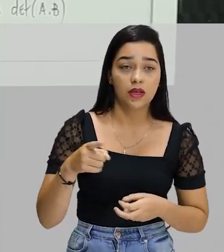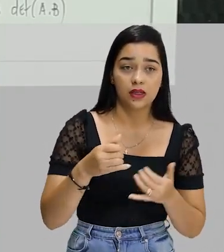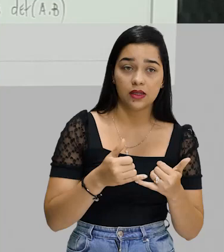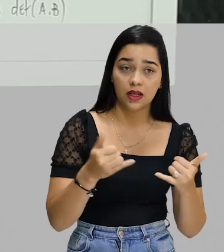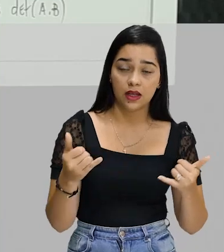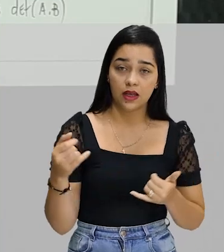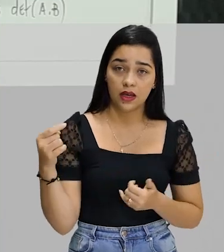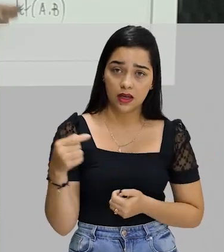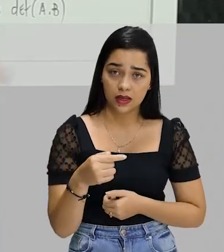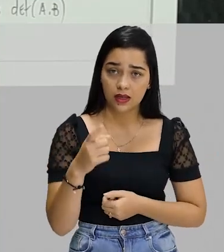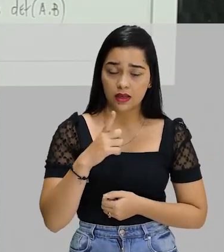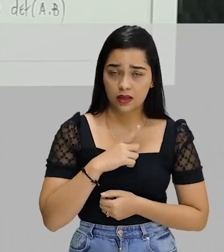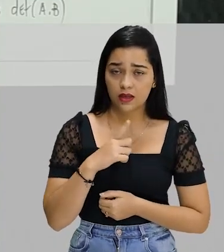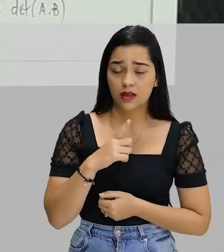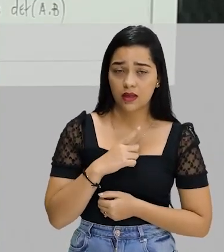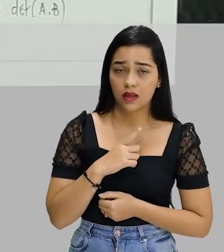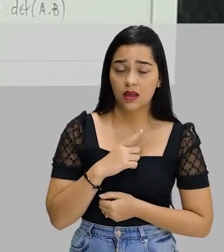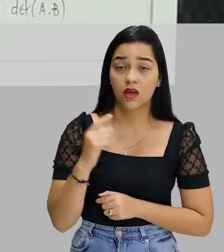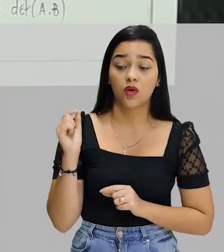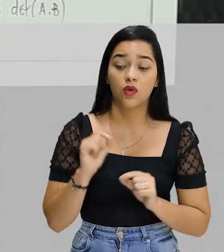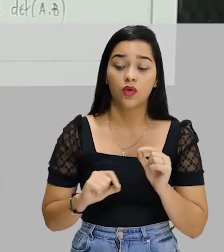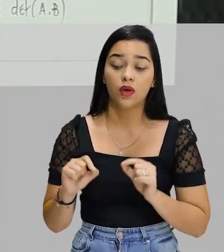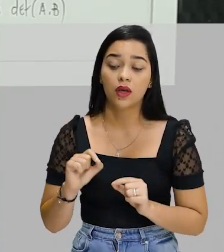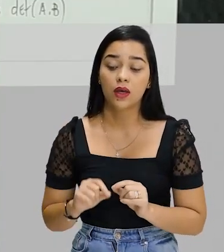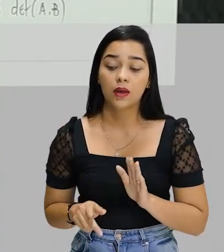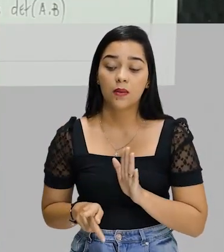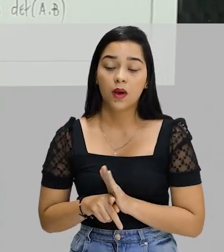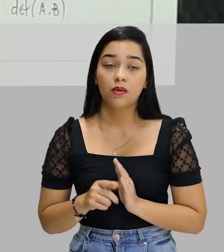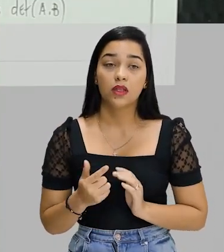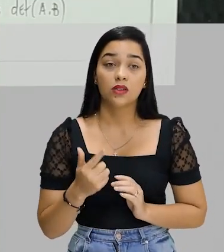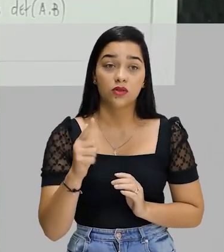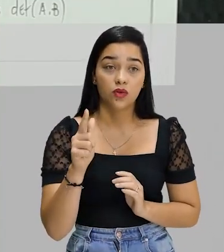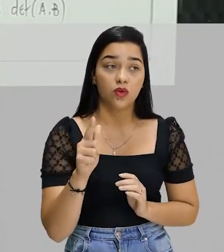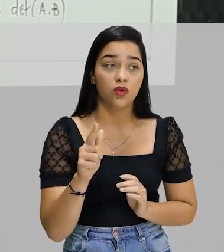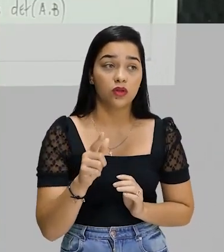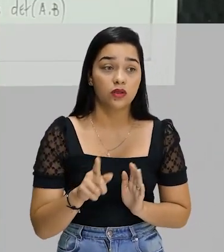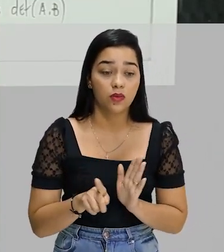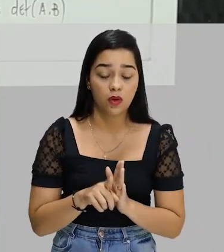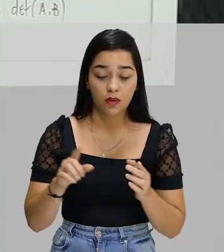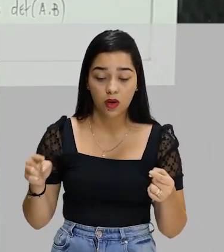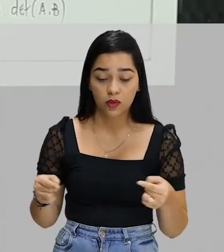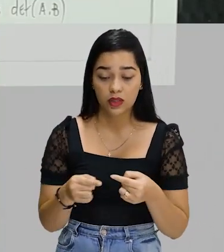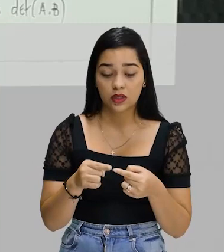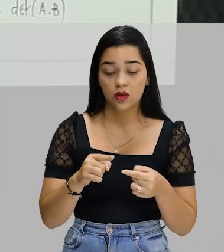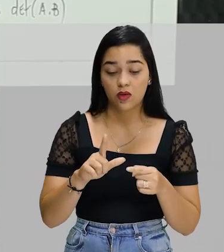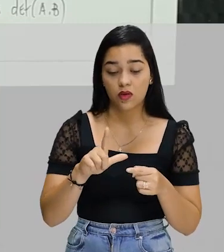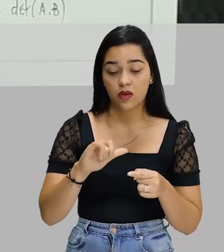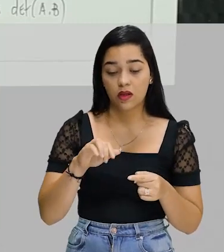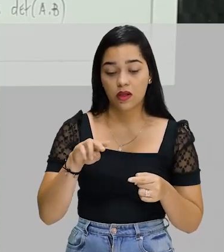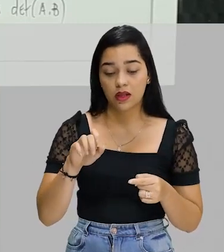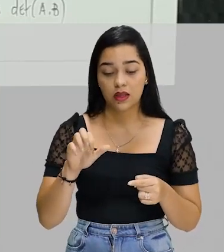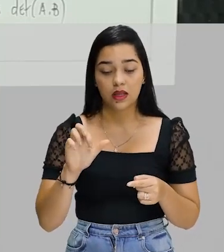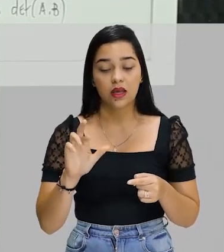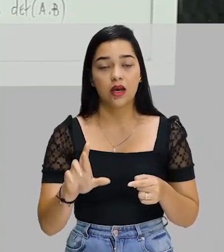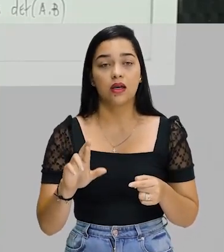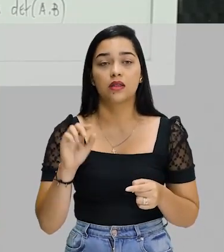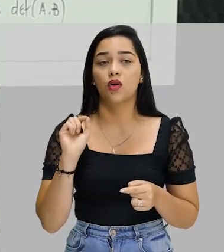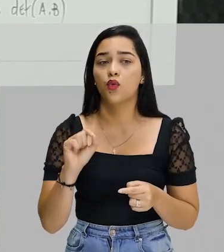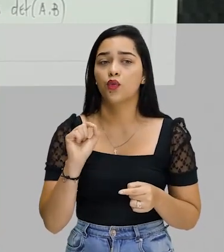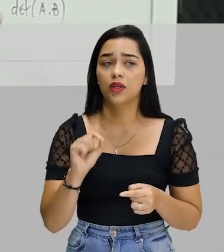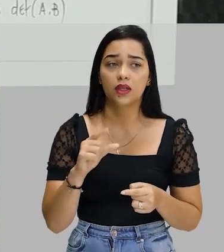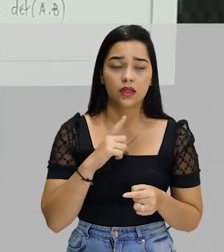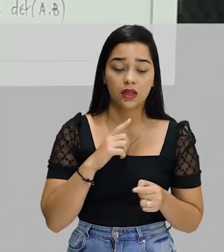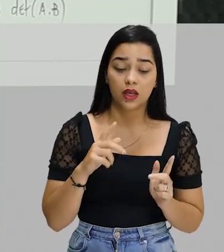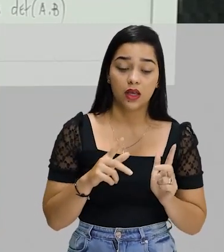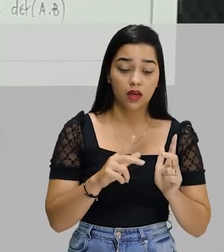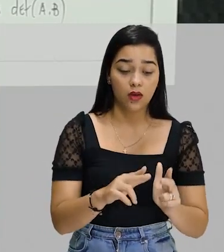linha, essa coluna, ela foi feita a partir das outras. Ela é uma combinação linear. Então, o que torna isso